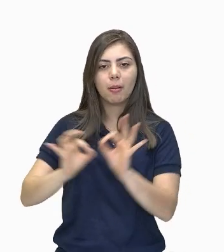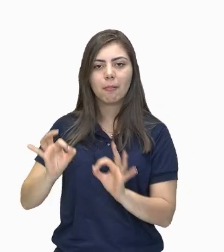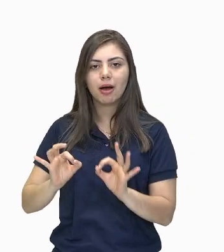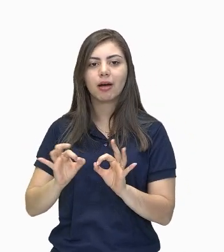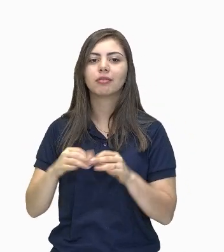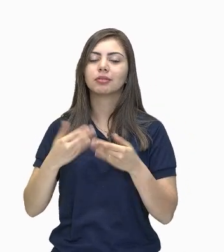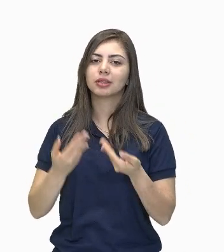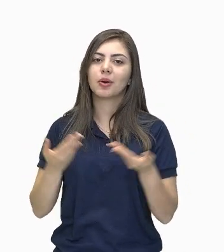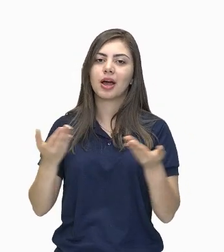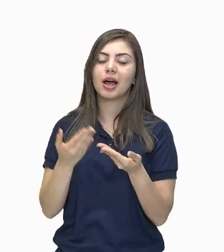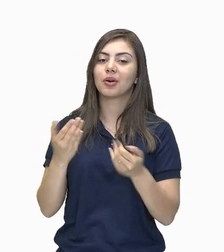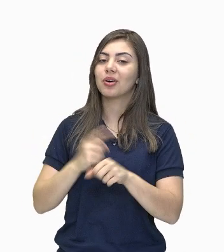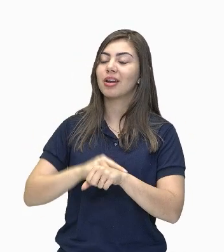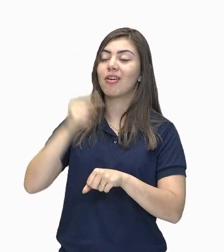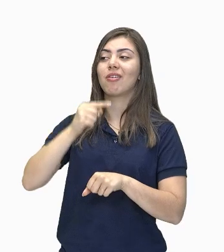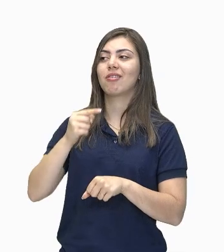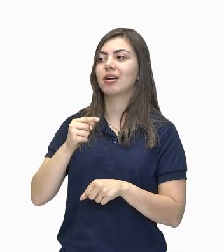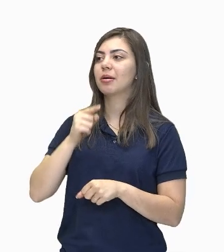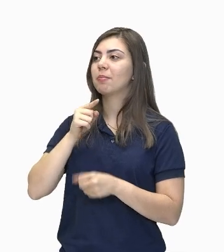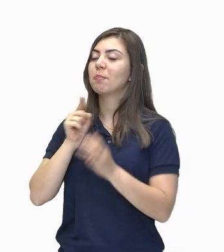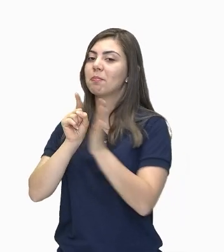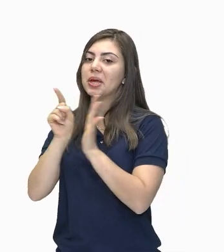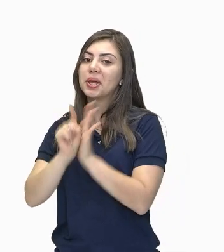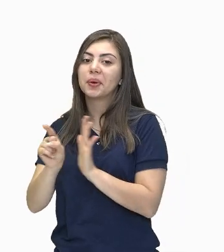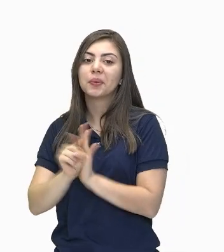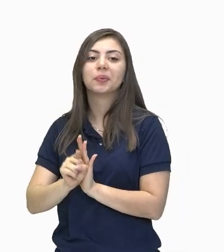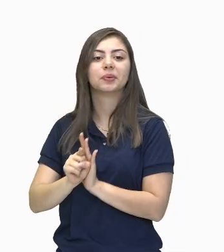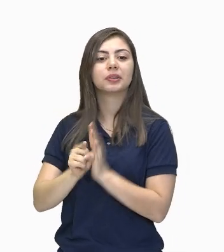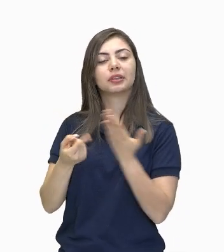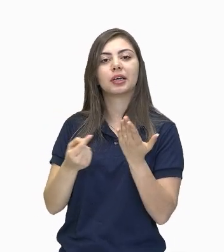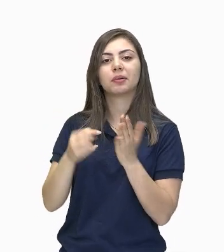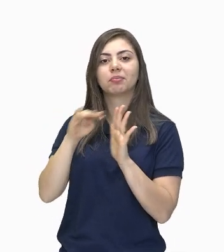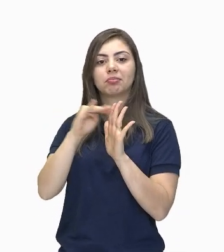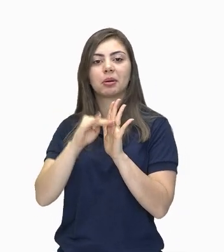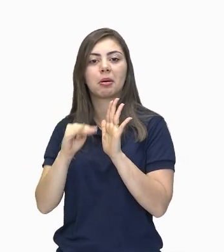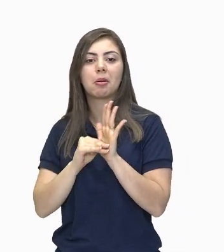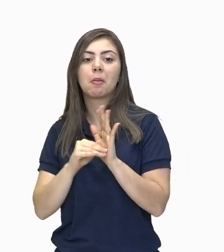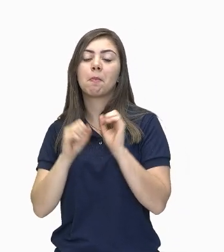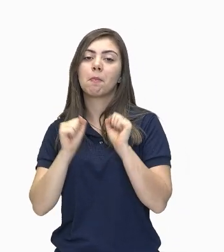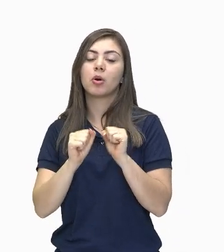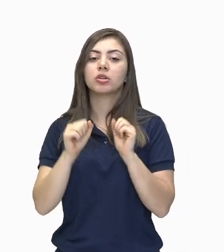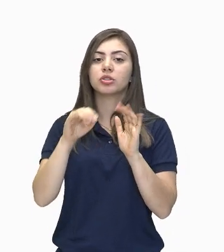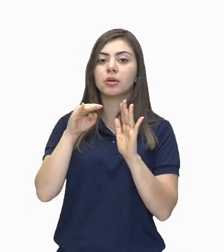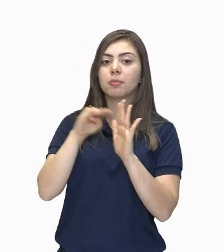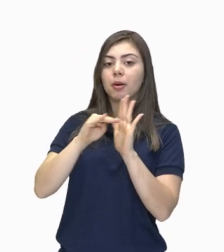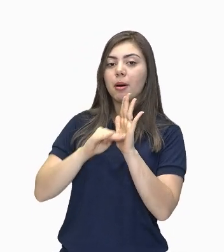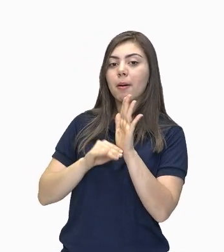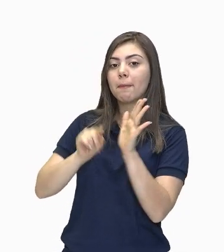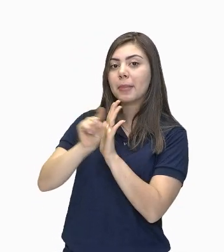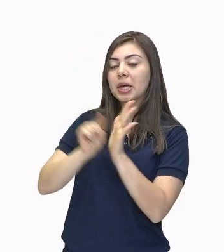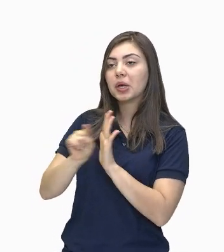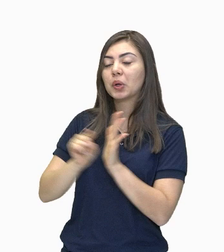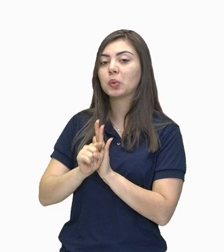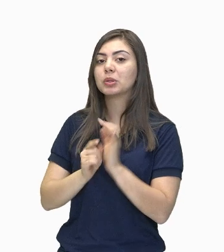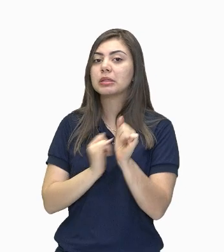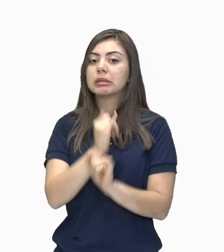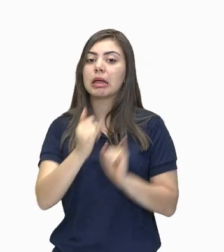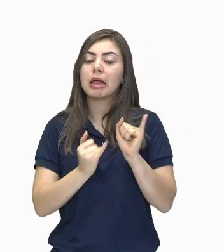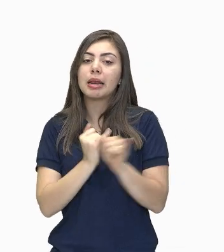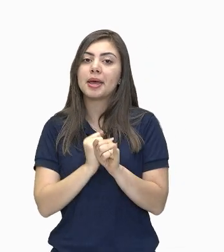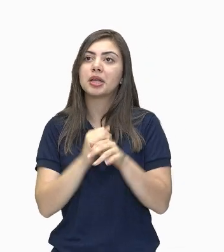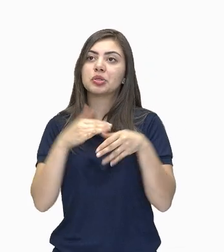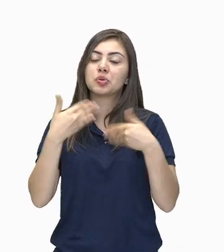né? E aí pode ser feito através de questionários digitais ou impressos,